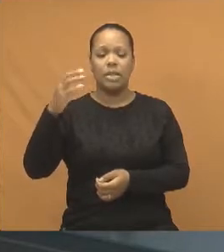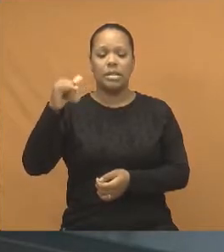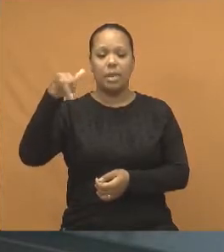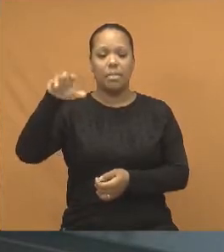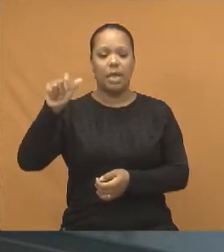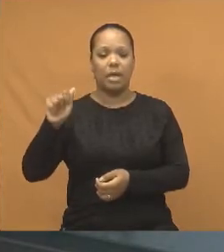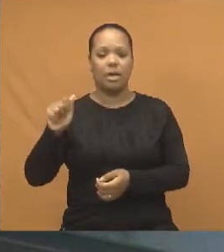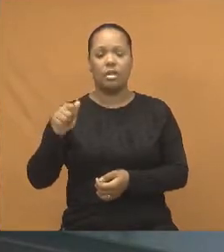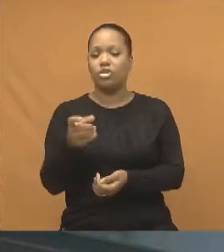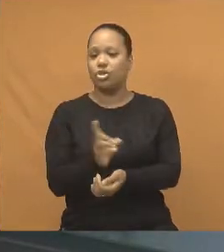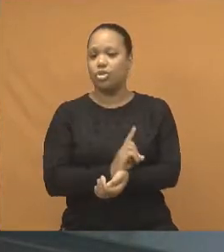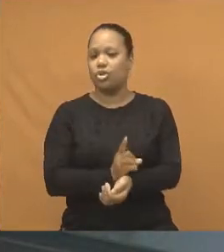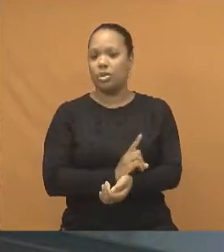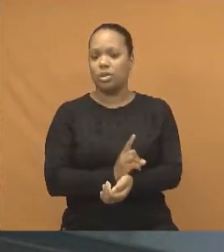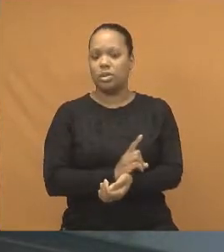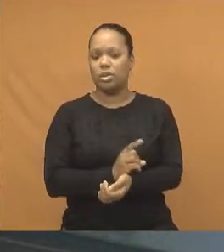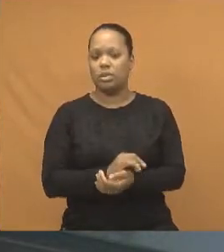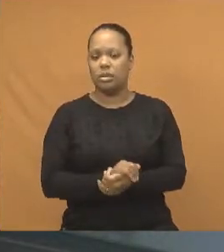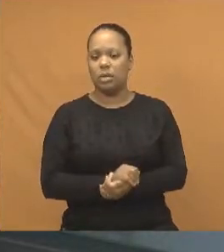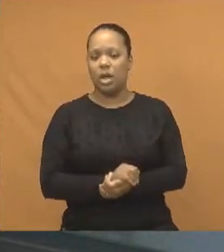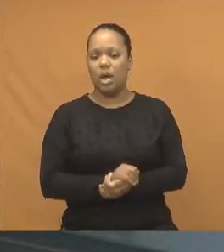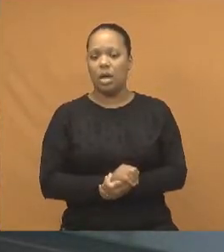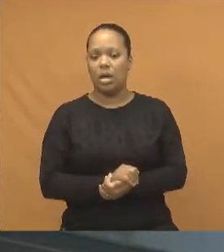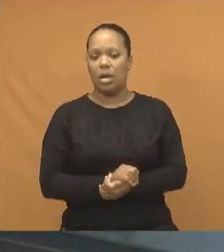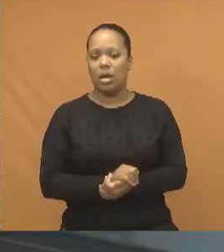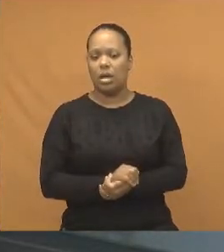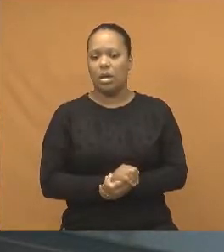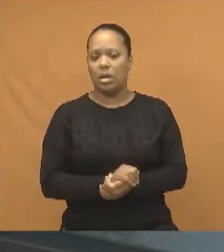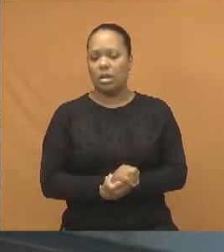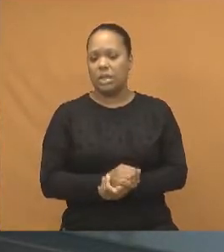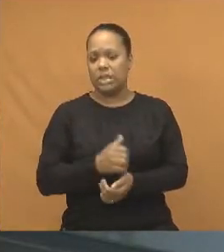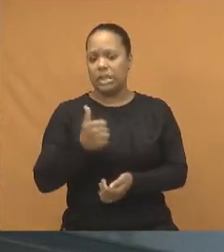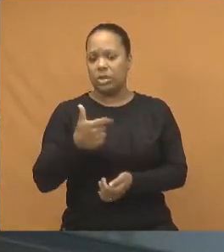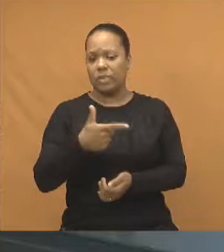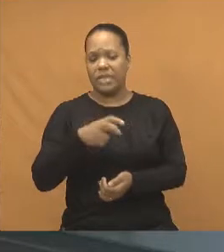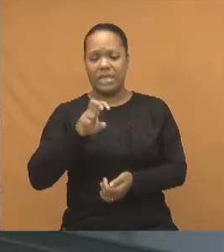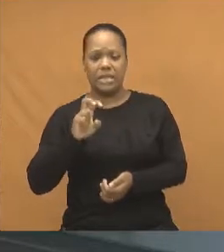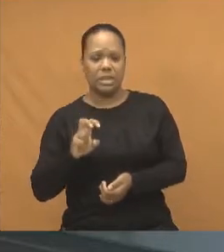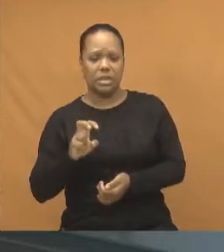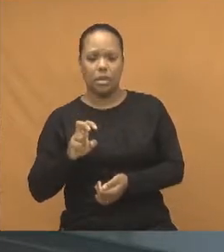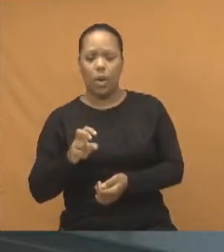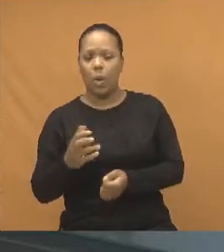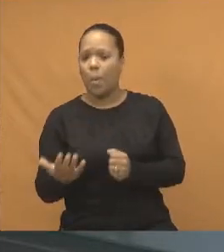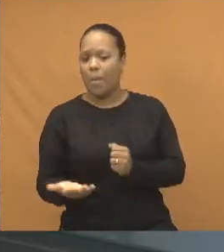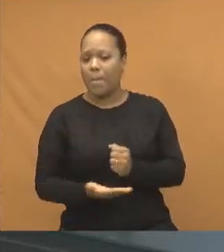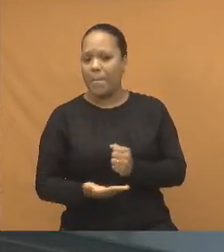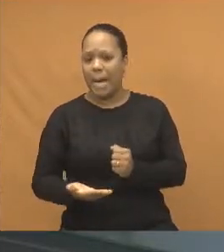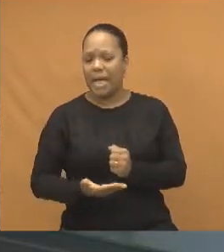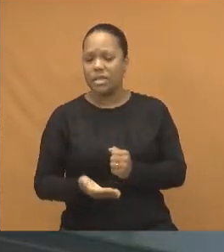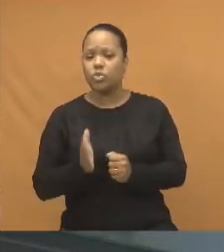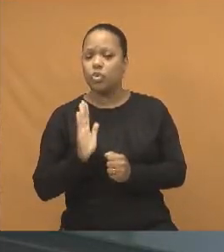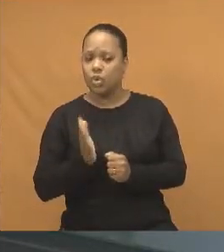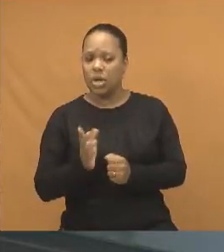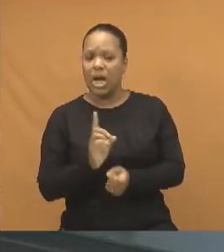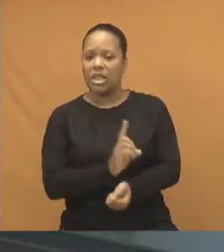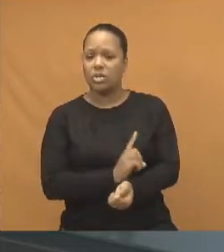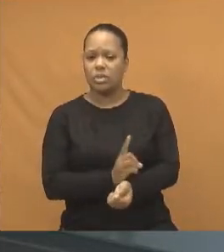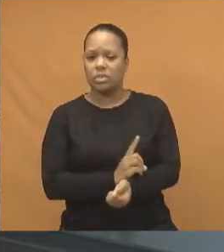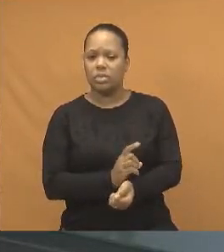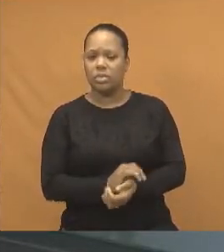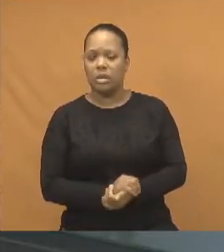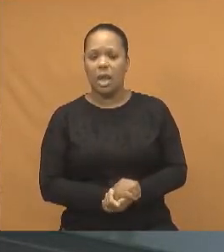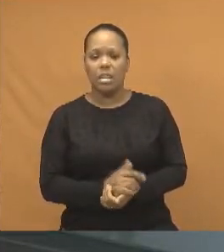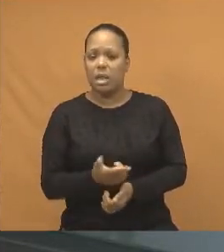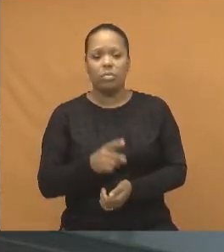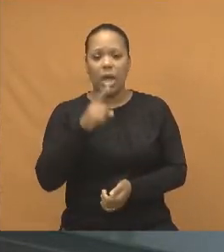falei, diabético a gente considera desde os 125, né, que aí tem outras condutas. Nesse caso, não